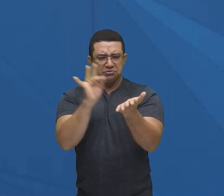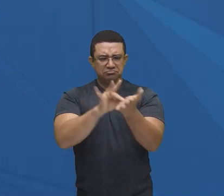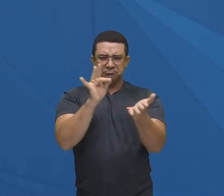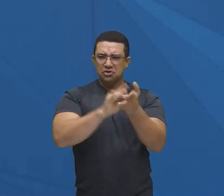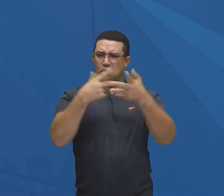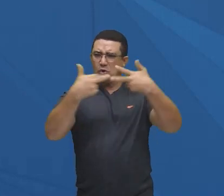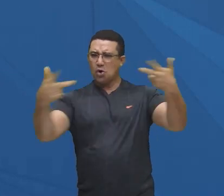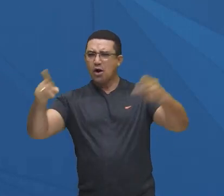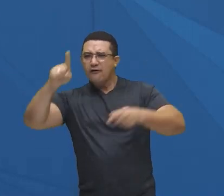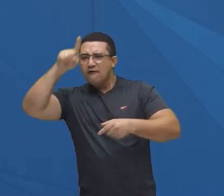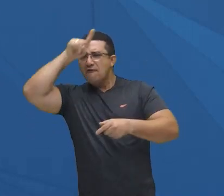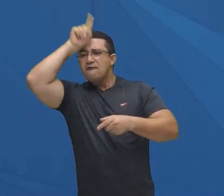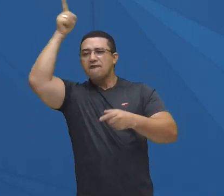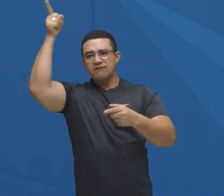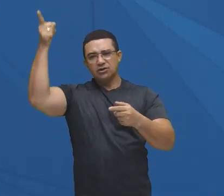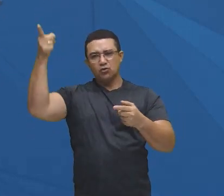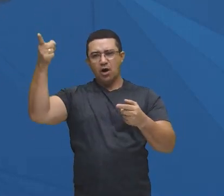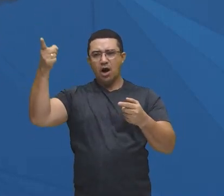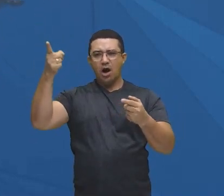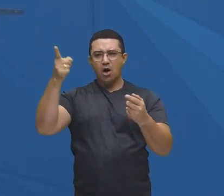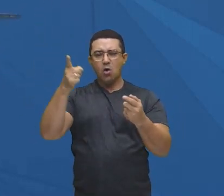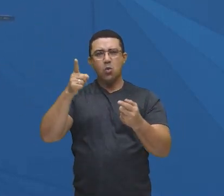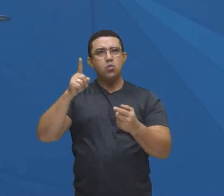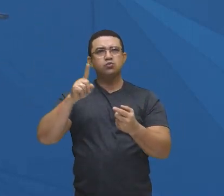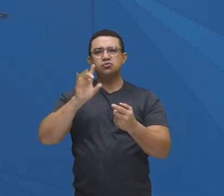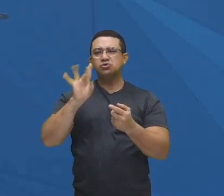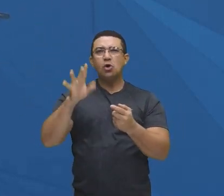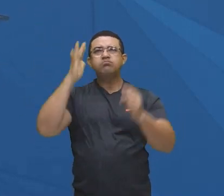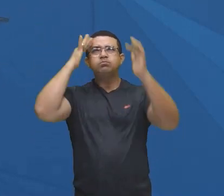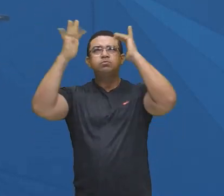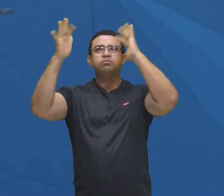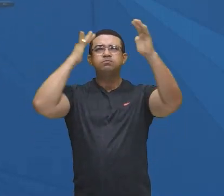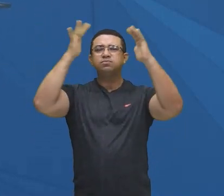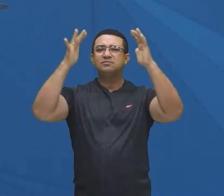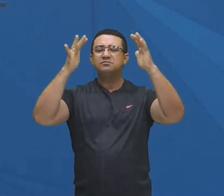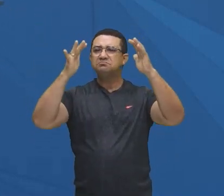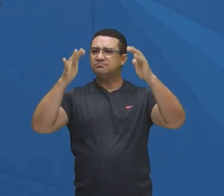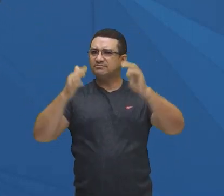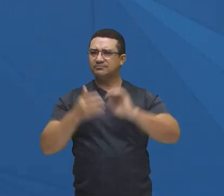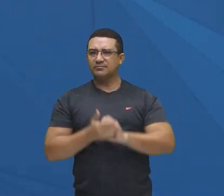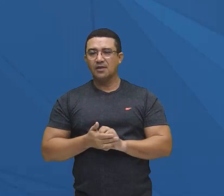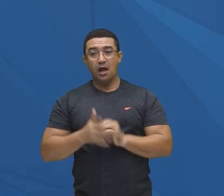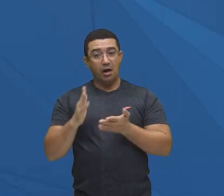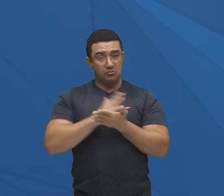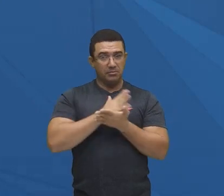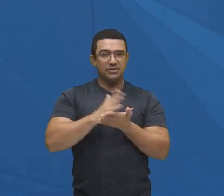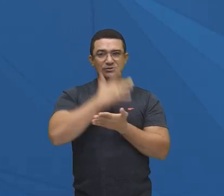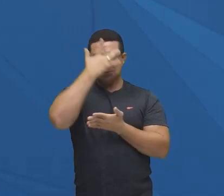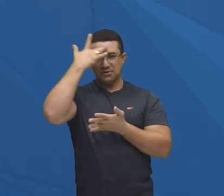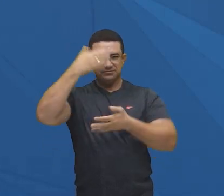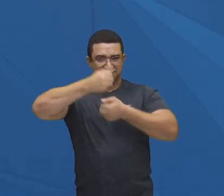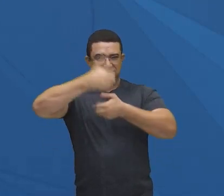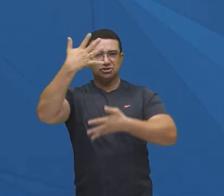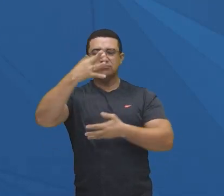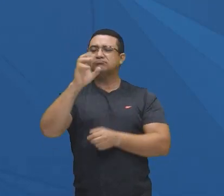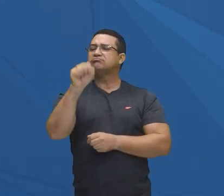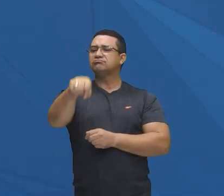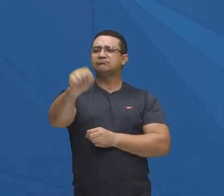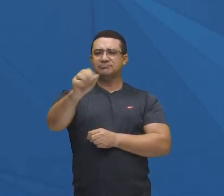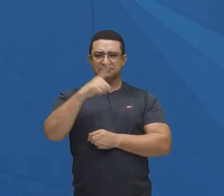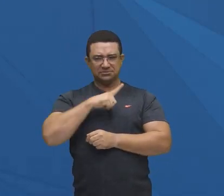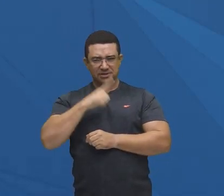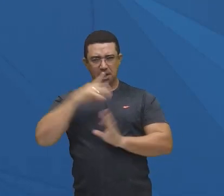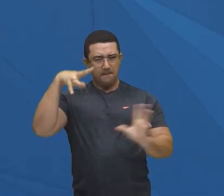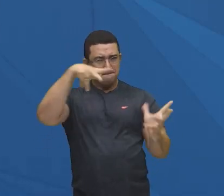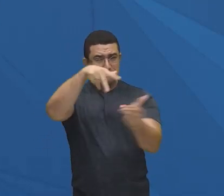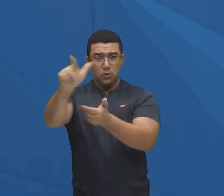realmente existe somente talvez num plano das ideias, da imaginação. Tem gente dizendo aí, ó, que existe, que o mundo